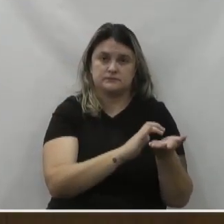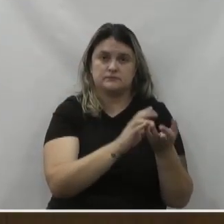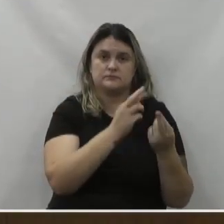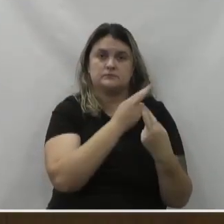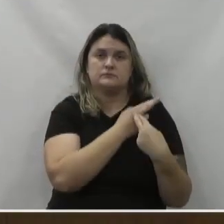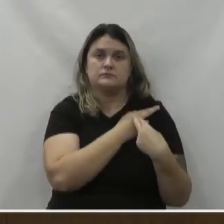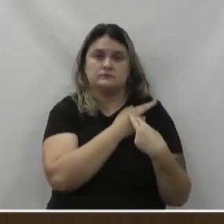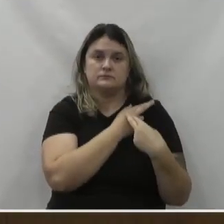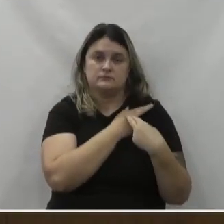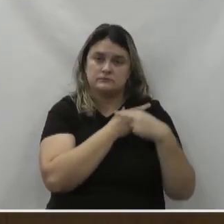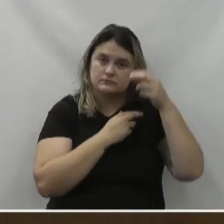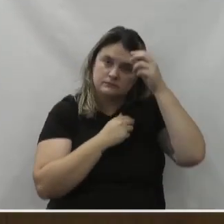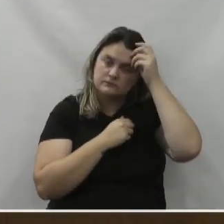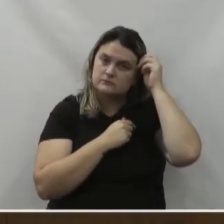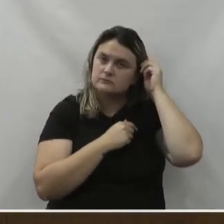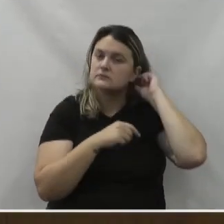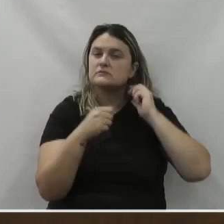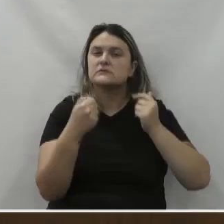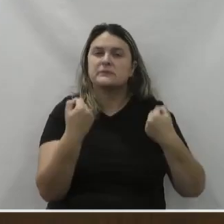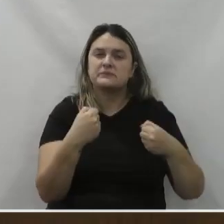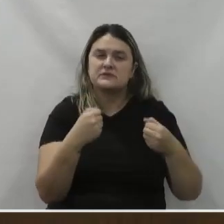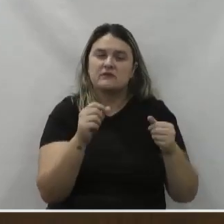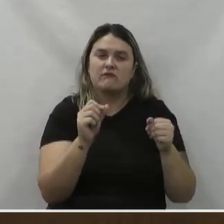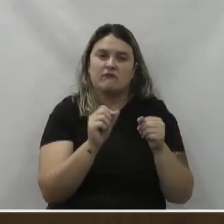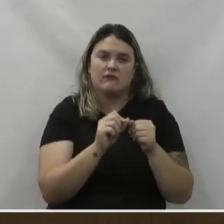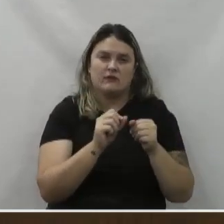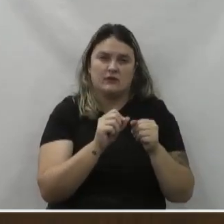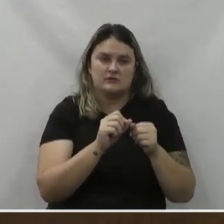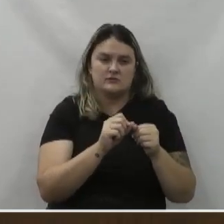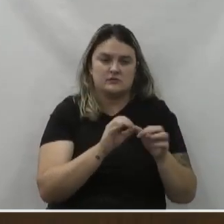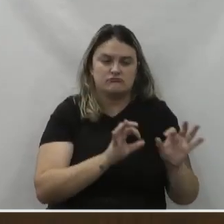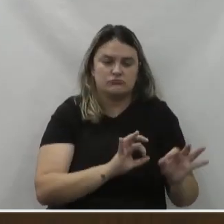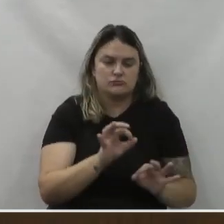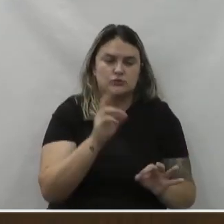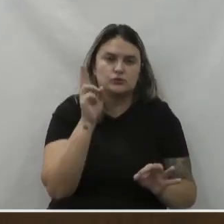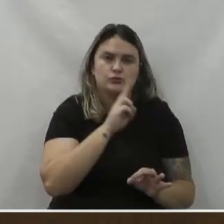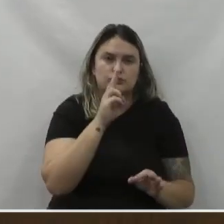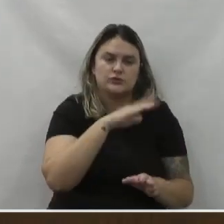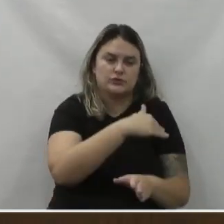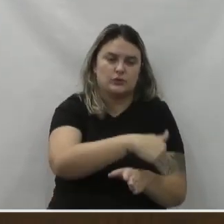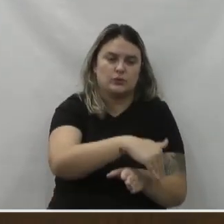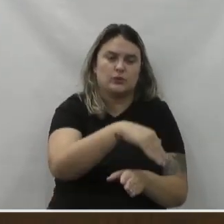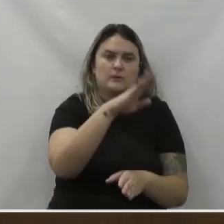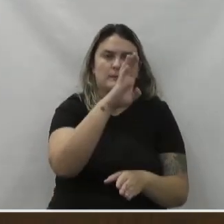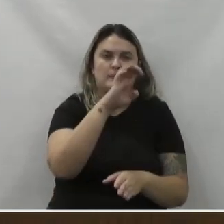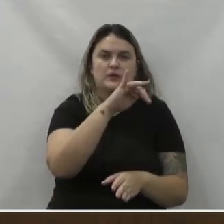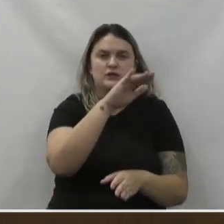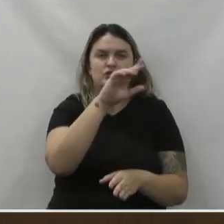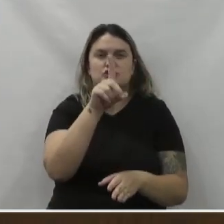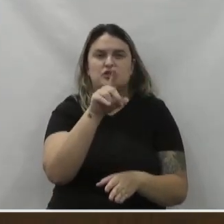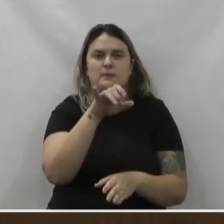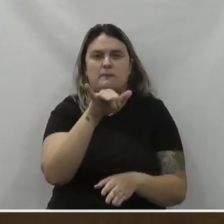competente, que seja realizada manutenção com urgência na rua Benjamin Constante,